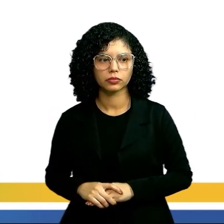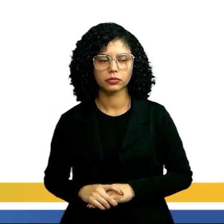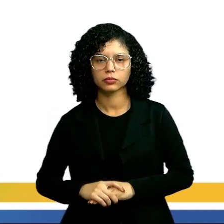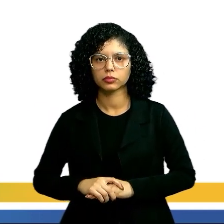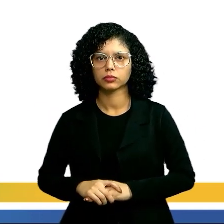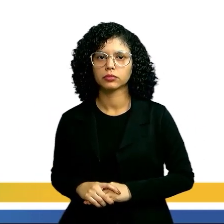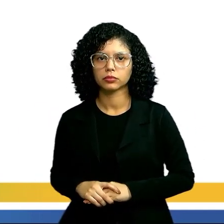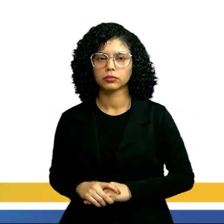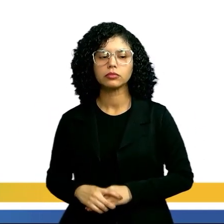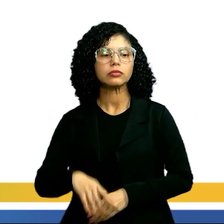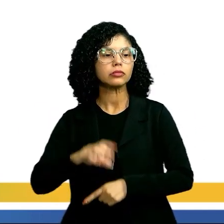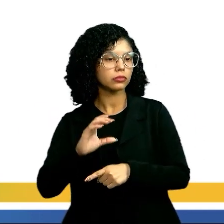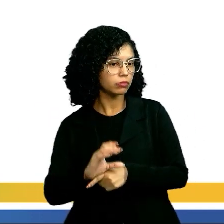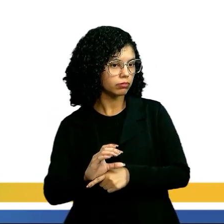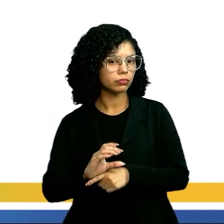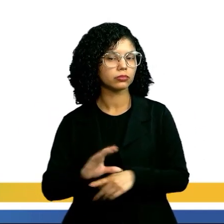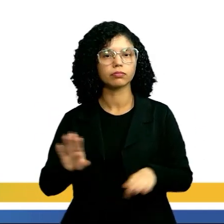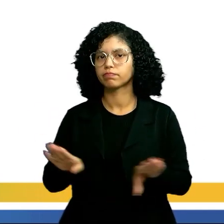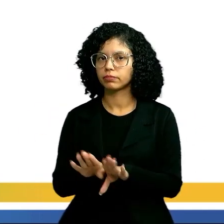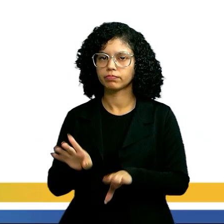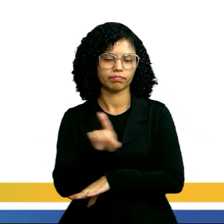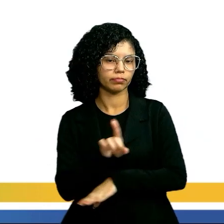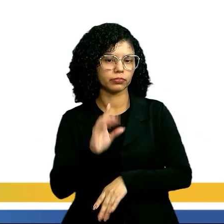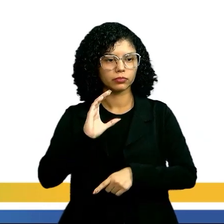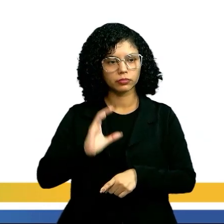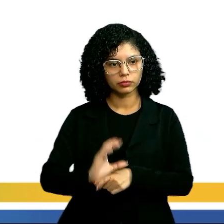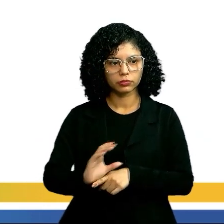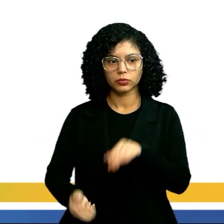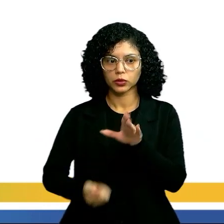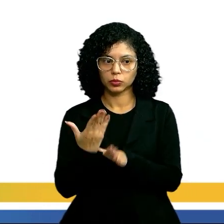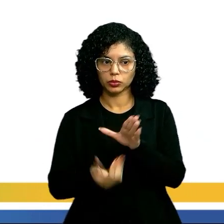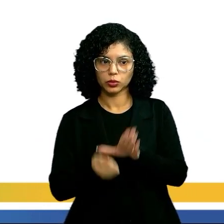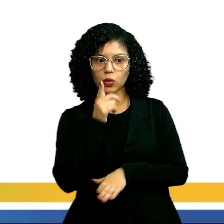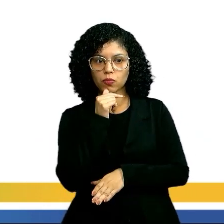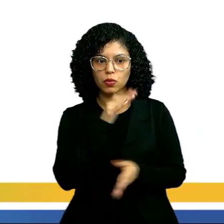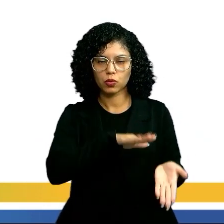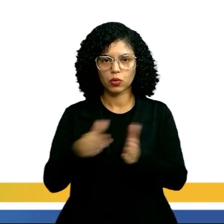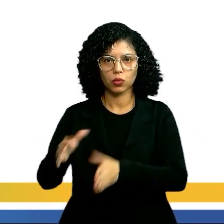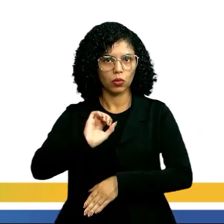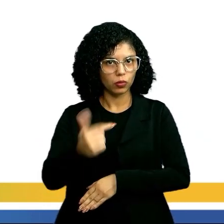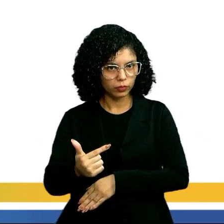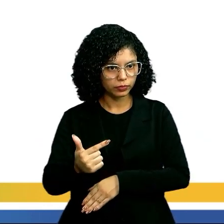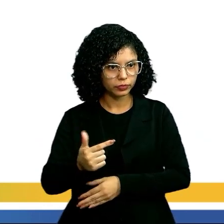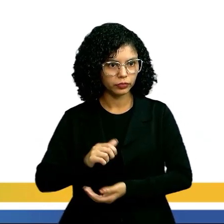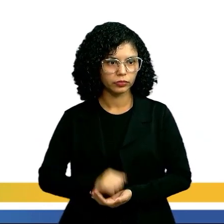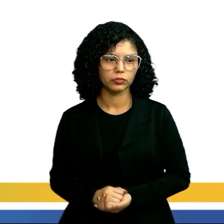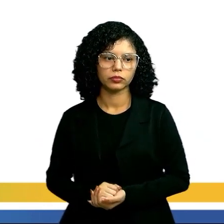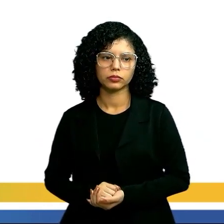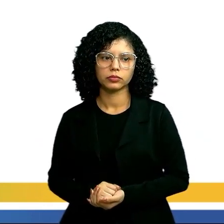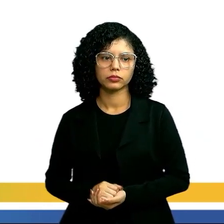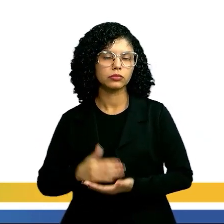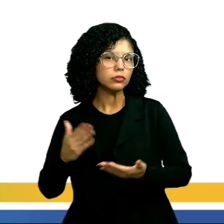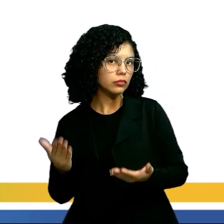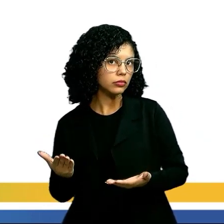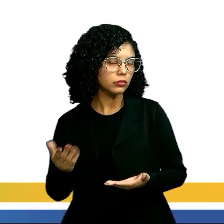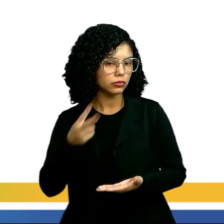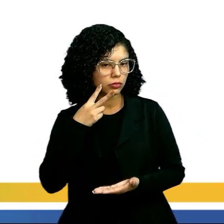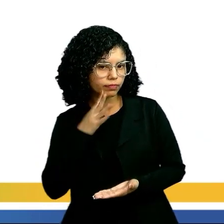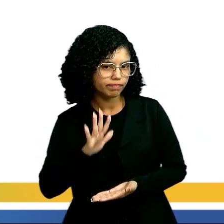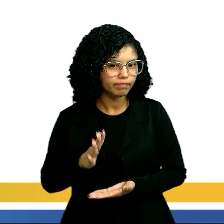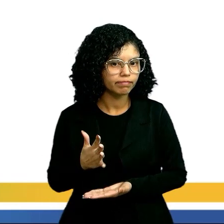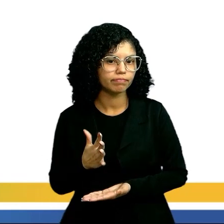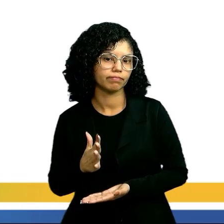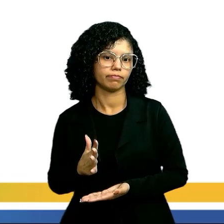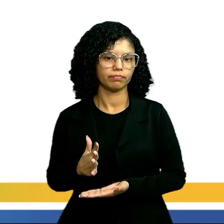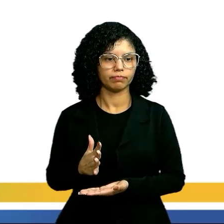ATP, também não. A produção de água a partir do oxigênio,